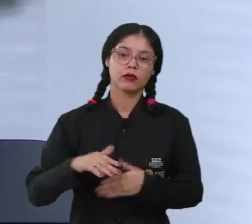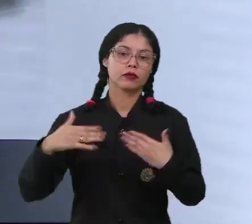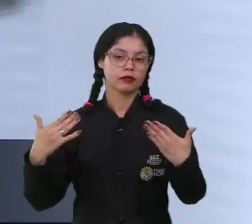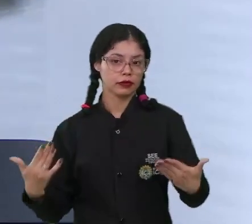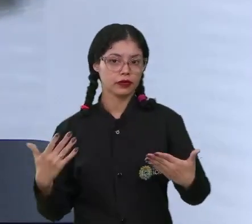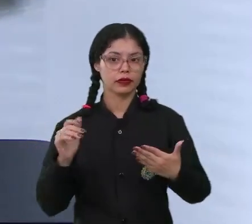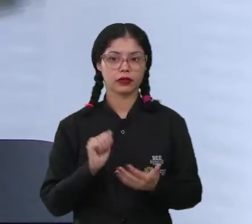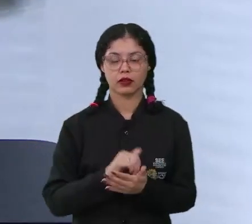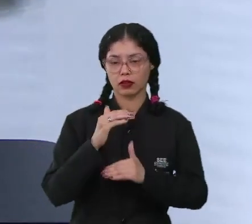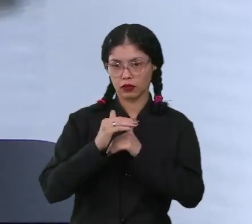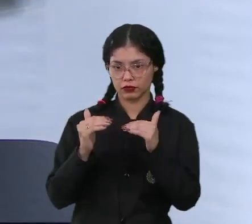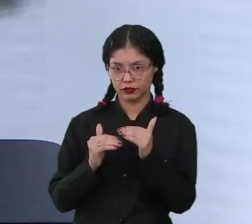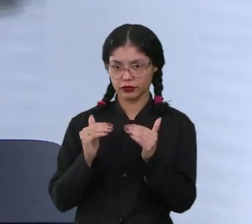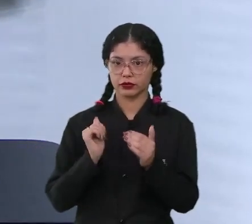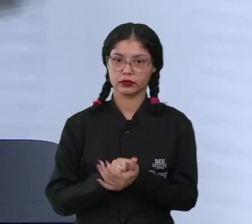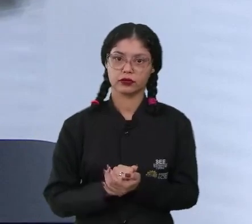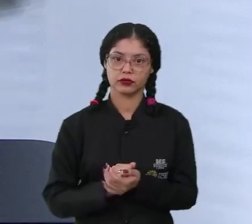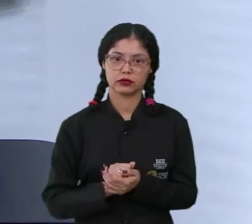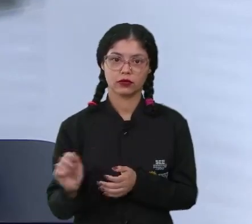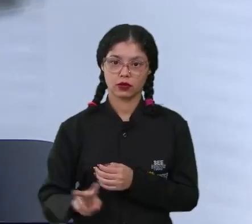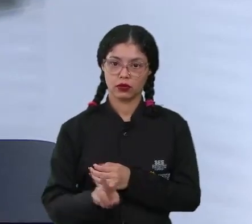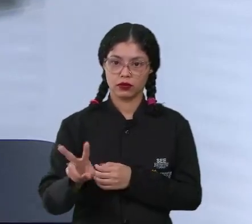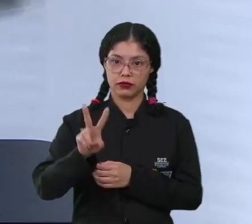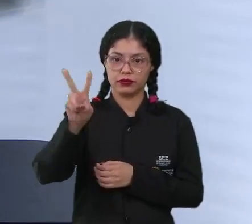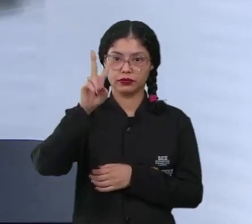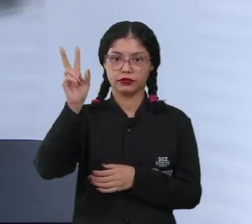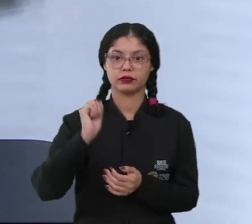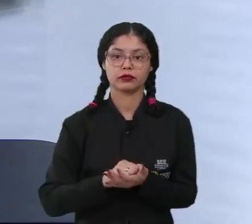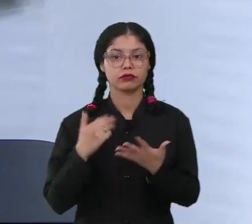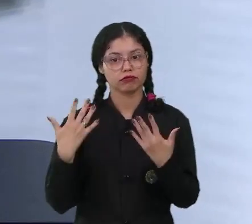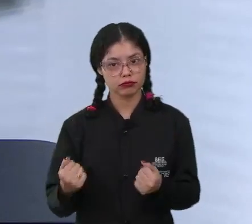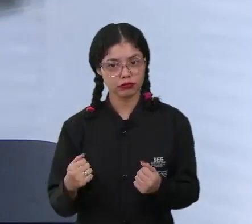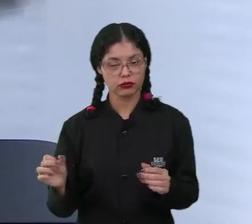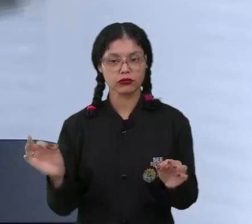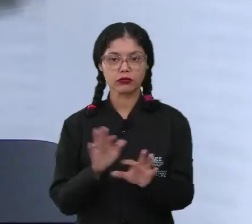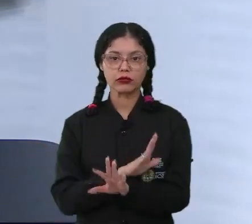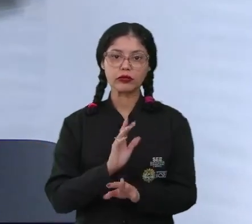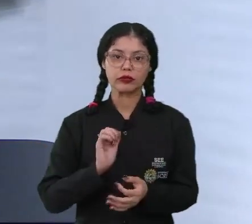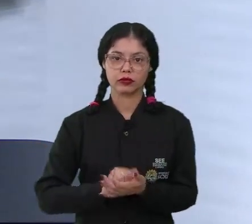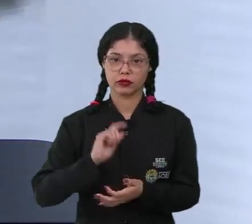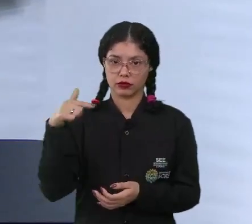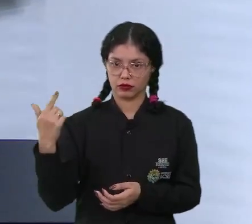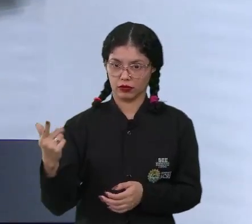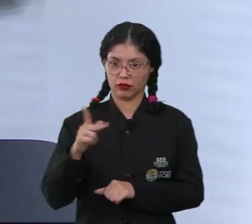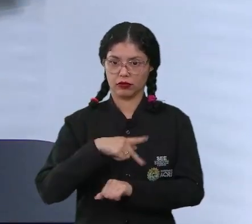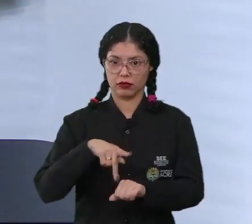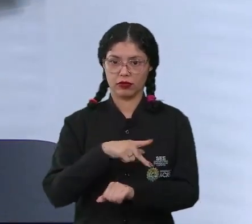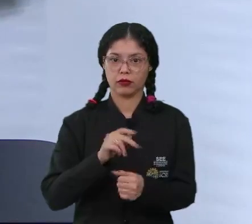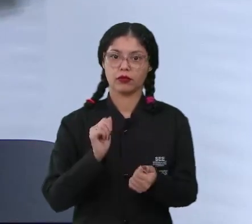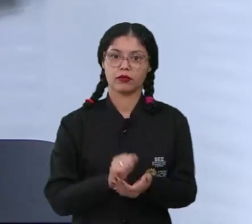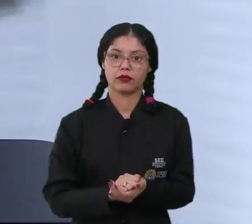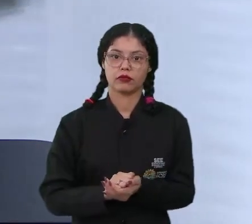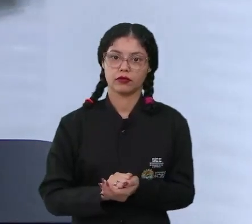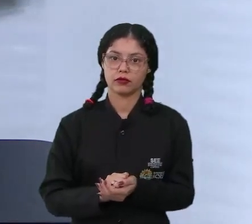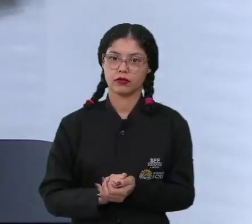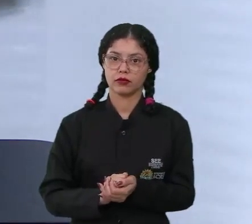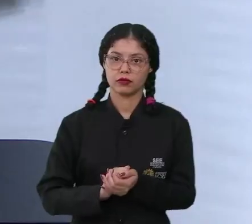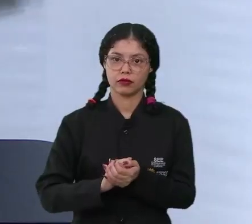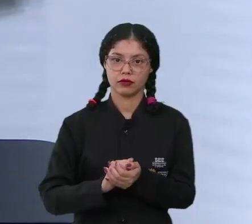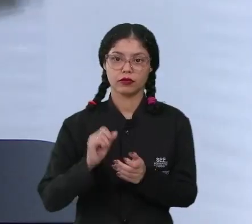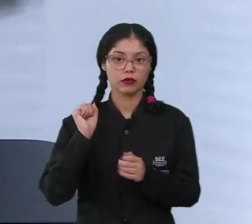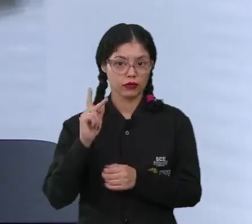caso, todos os valores ali adquiridos acabam indo para o país onde está localizada a